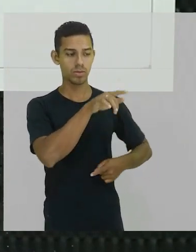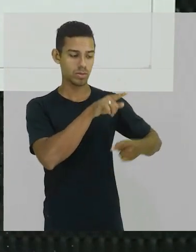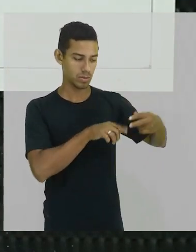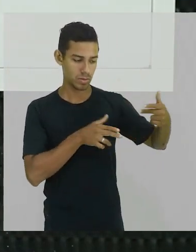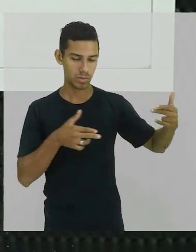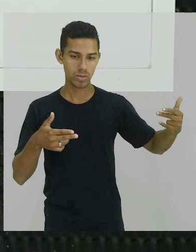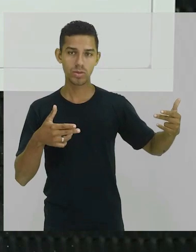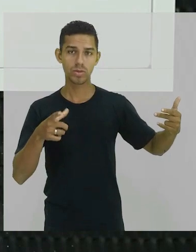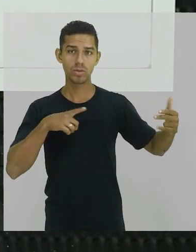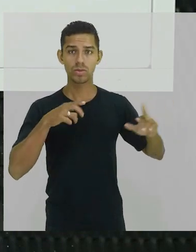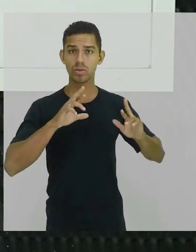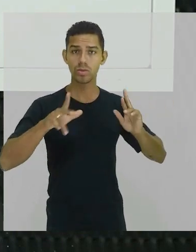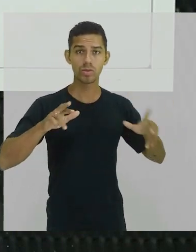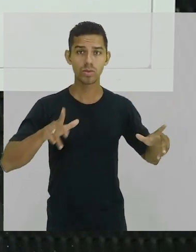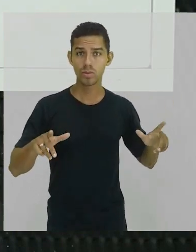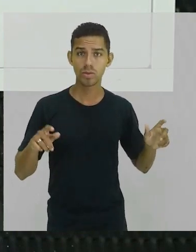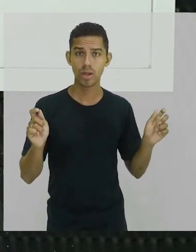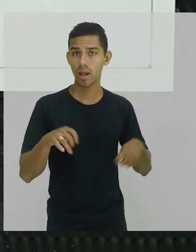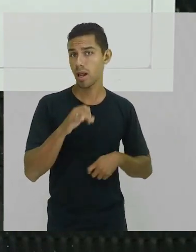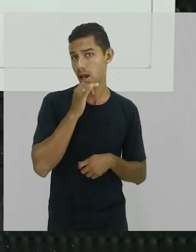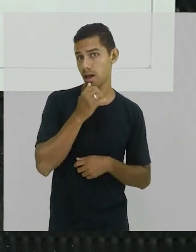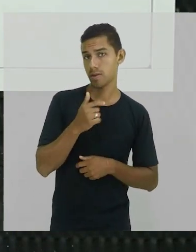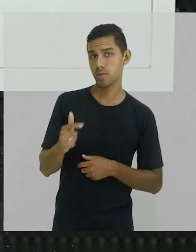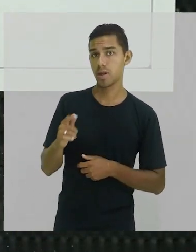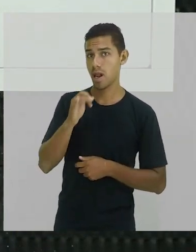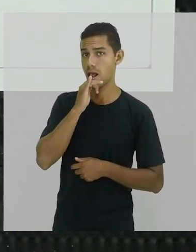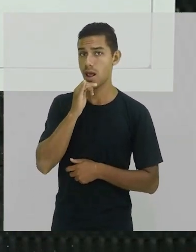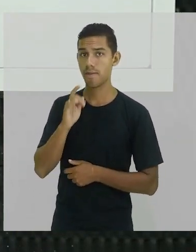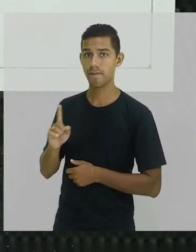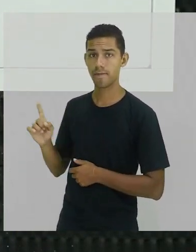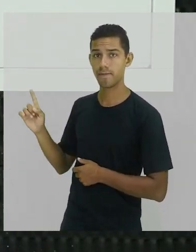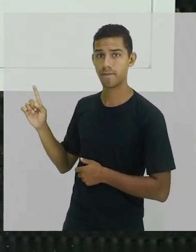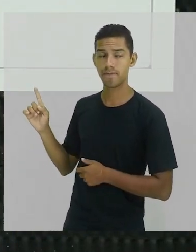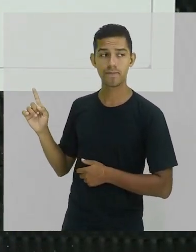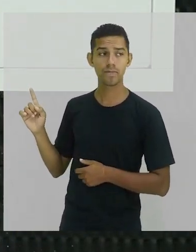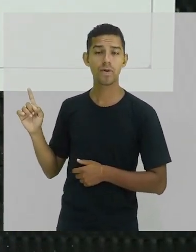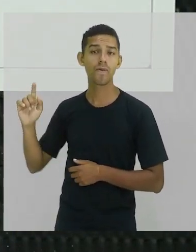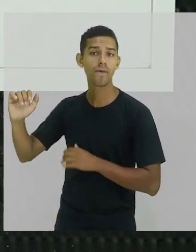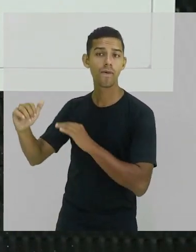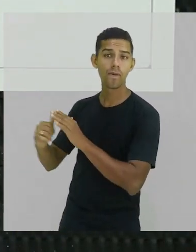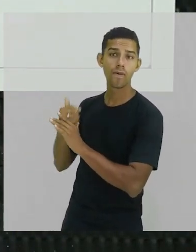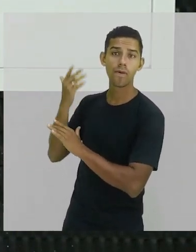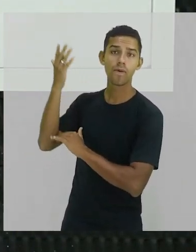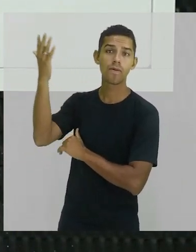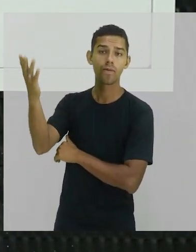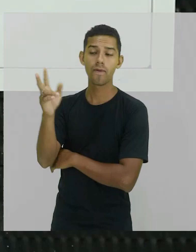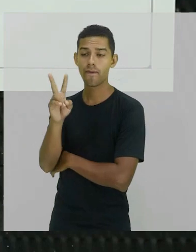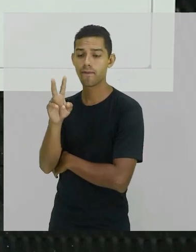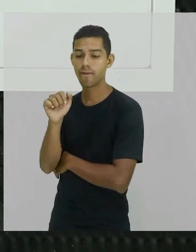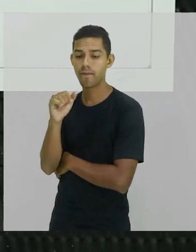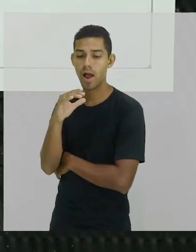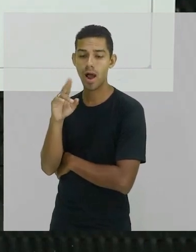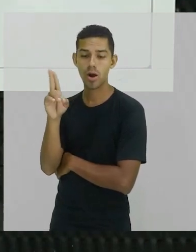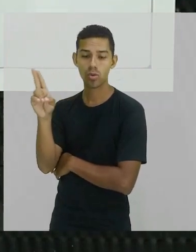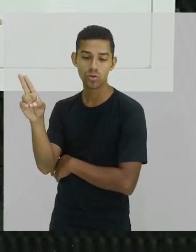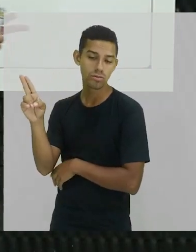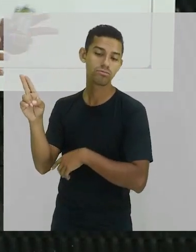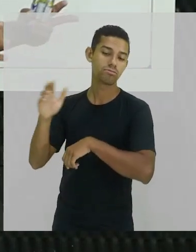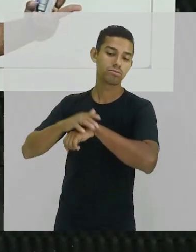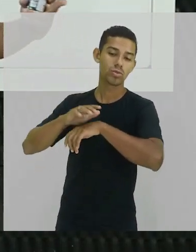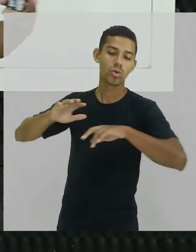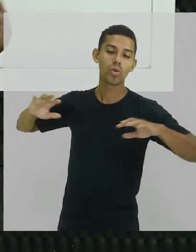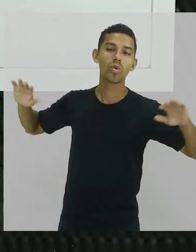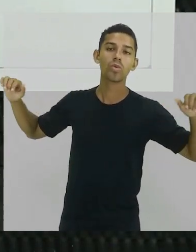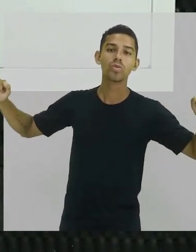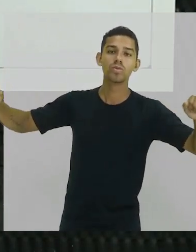muito rarefeita ou ela não existe. Um exemplo disso é o vácuo, né? Fora da nossa atmosfera, fora do nosso planeta. Então, quando